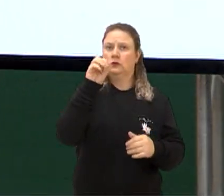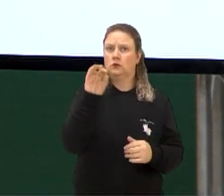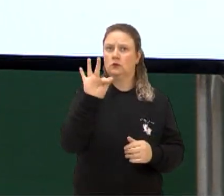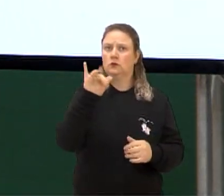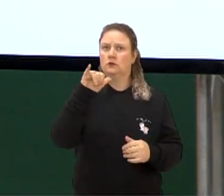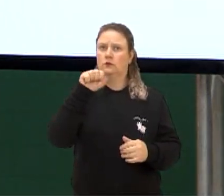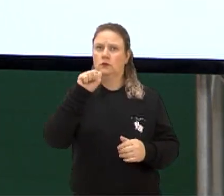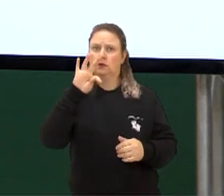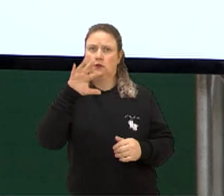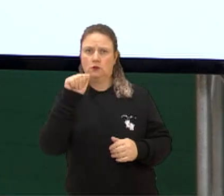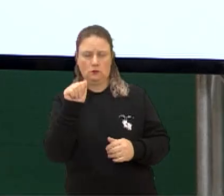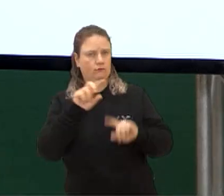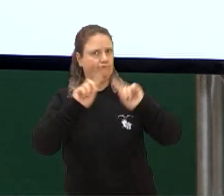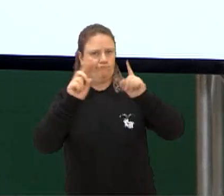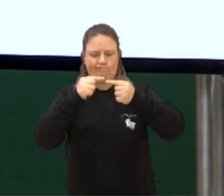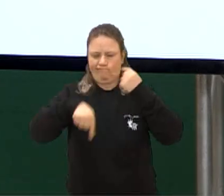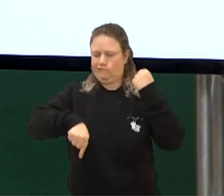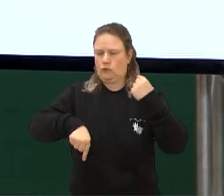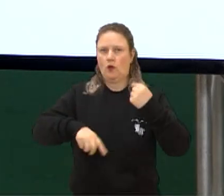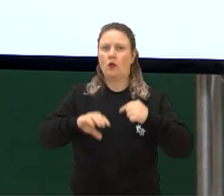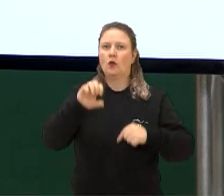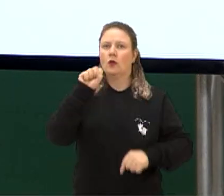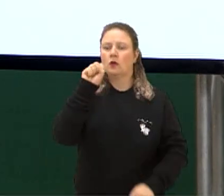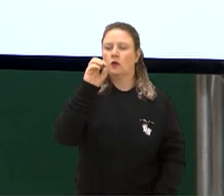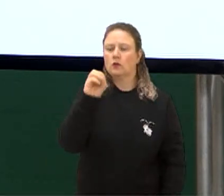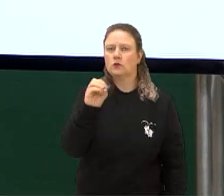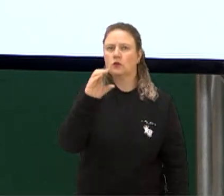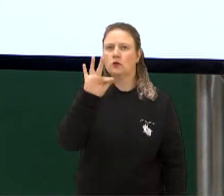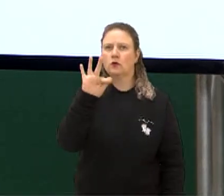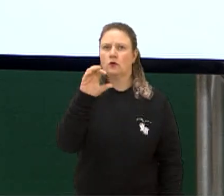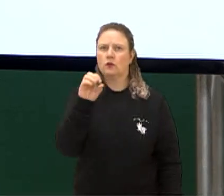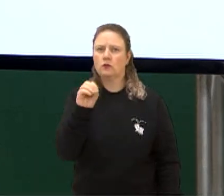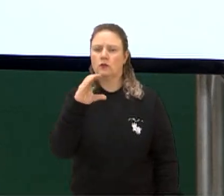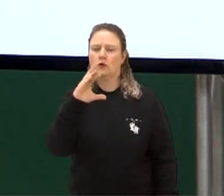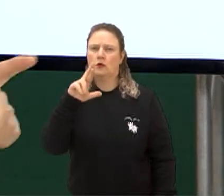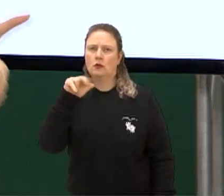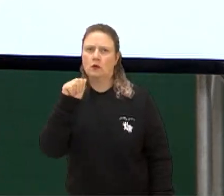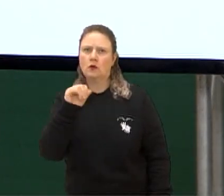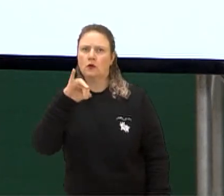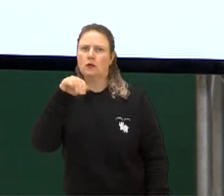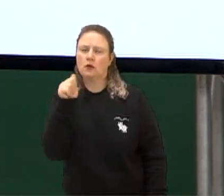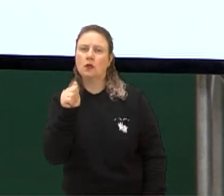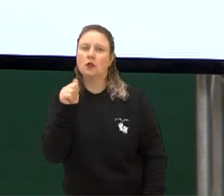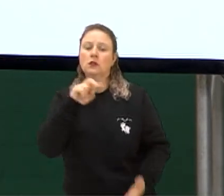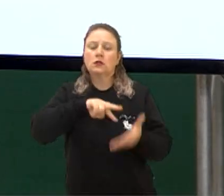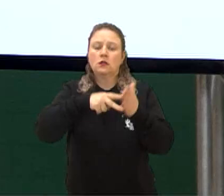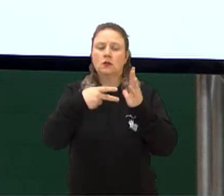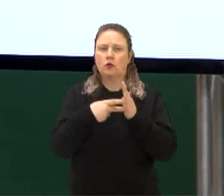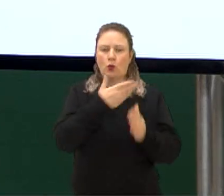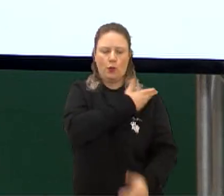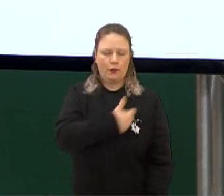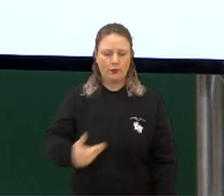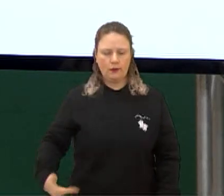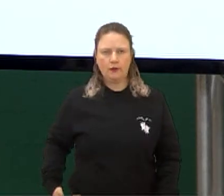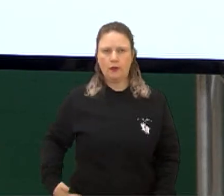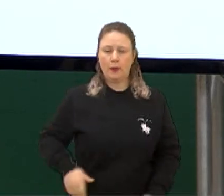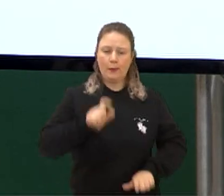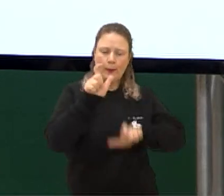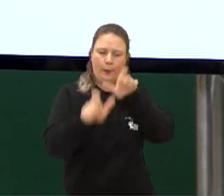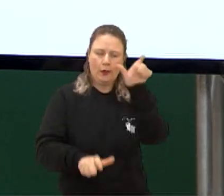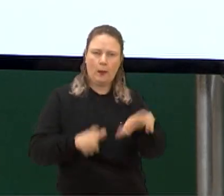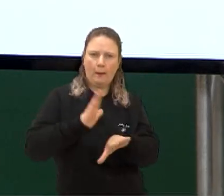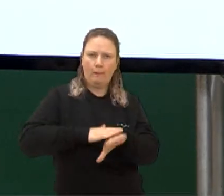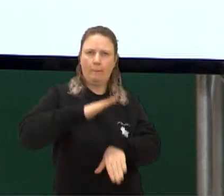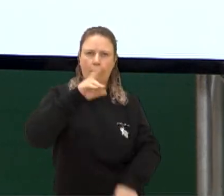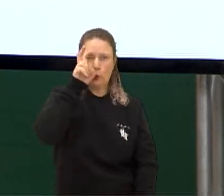tá? Sofocracia significa o governo dos mais sábios. Então, Platão, ele era contra a democracia.